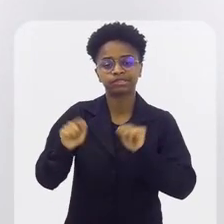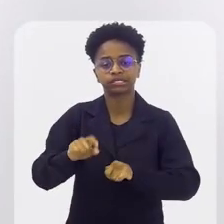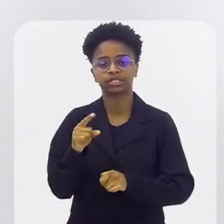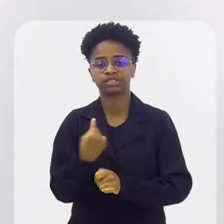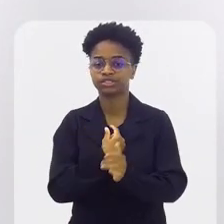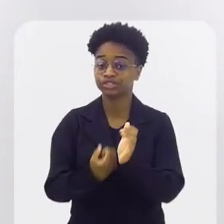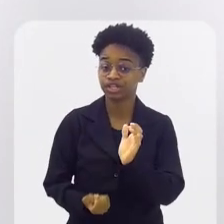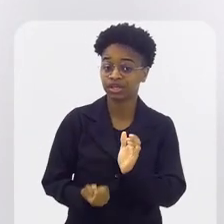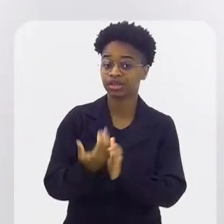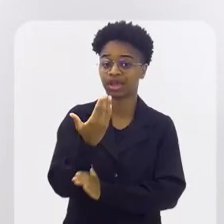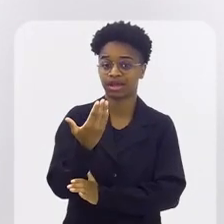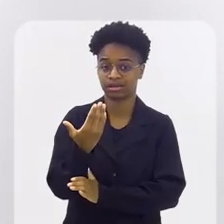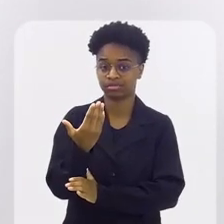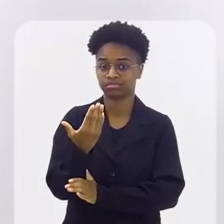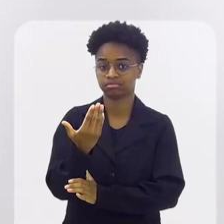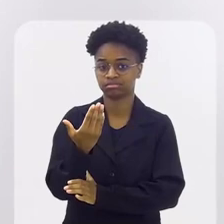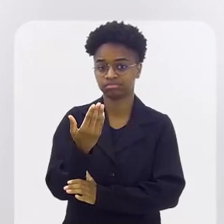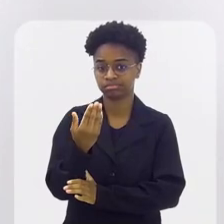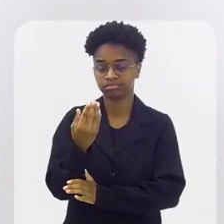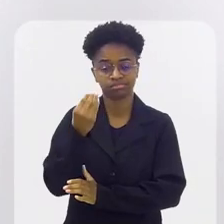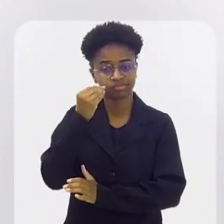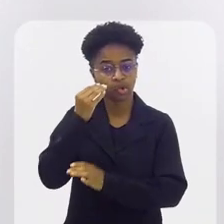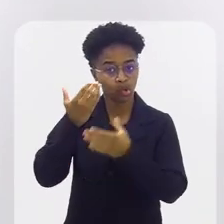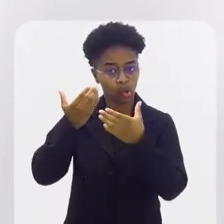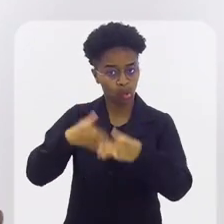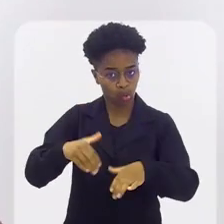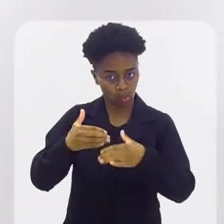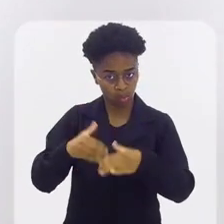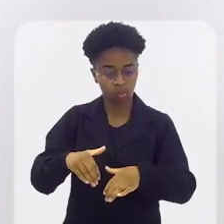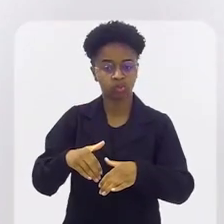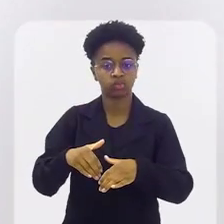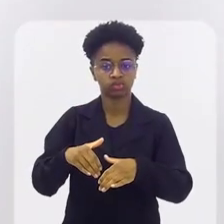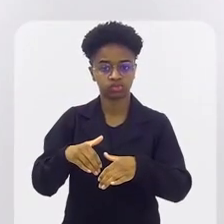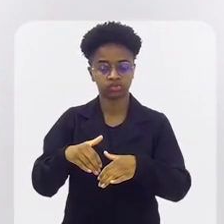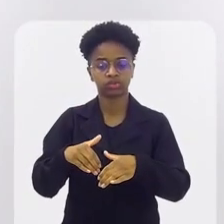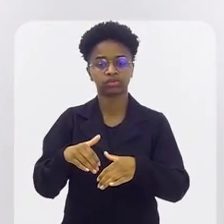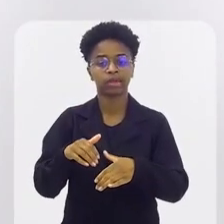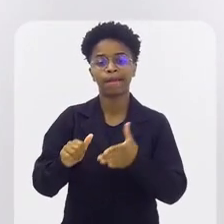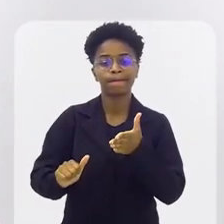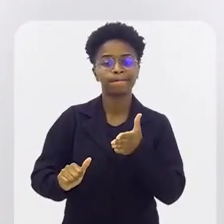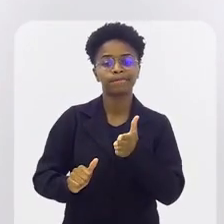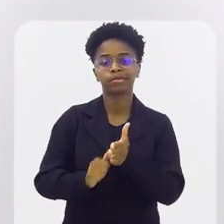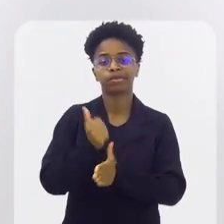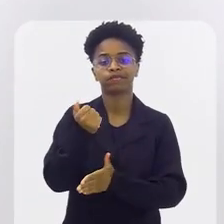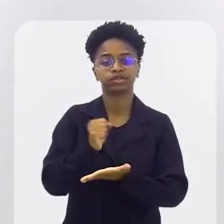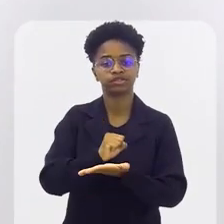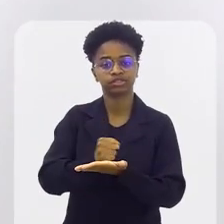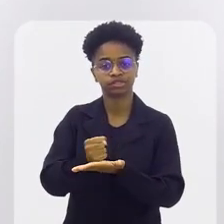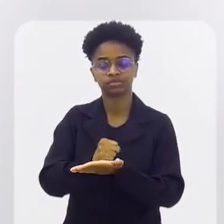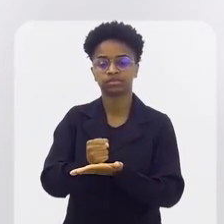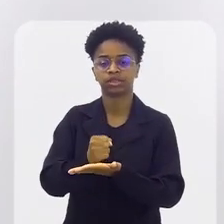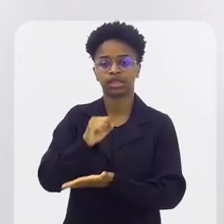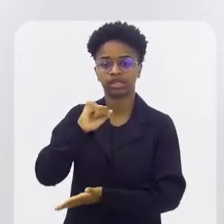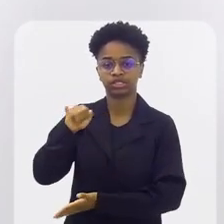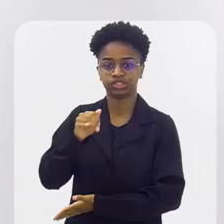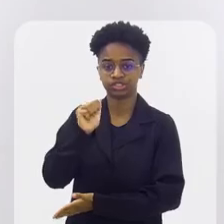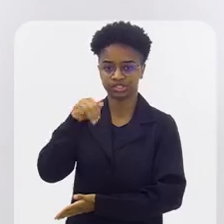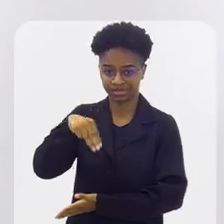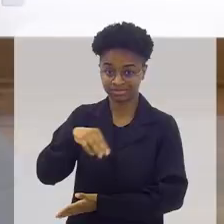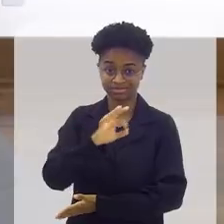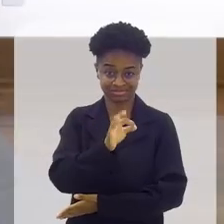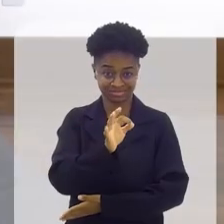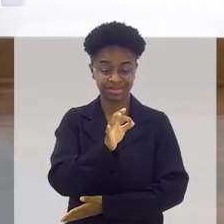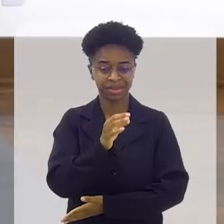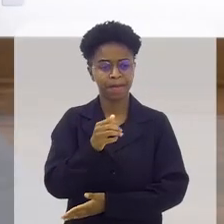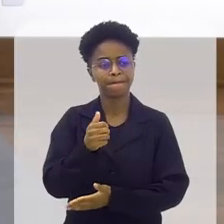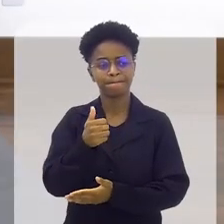a gente criasse o primeiro, fizesse um concurso para o primeiro Game Jam, é